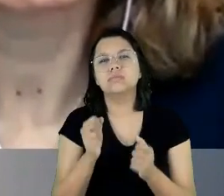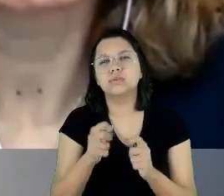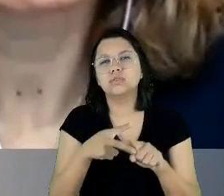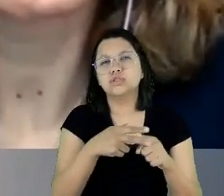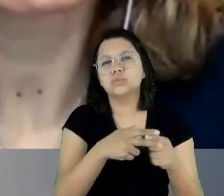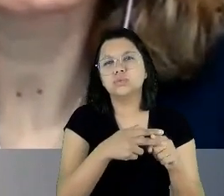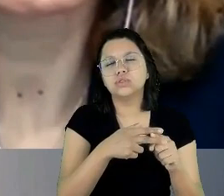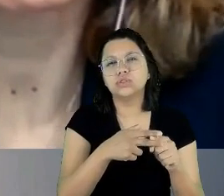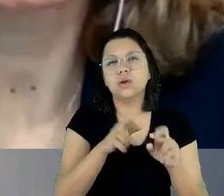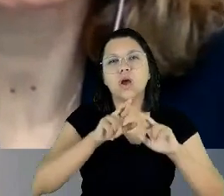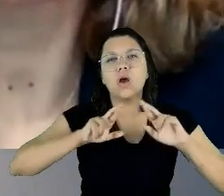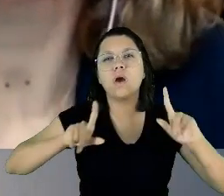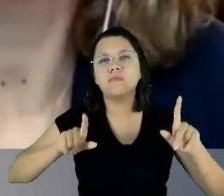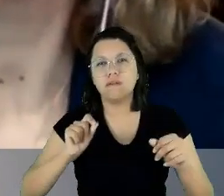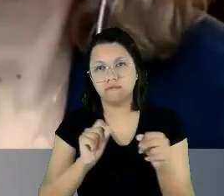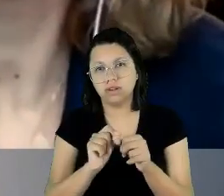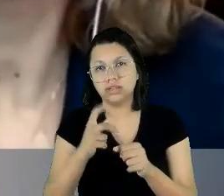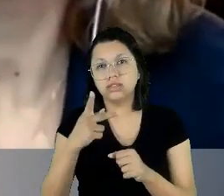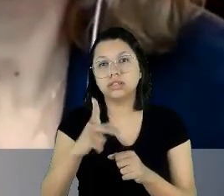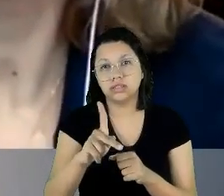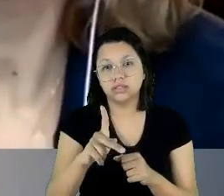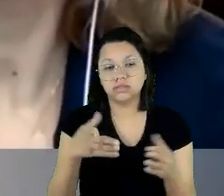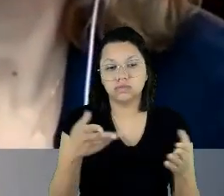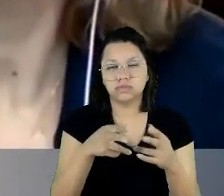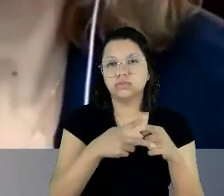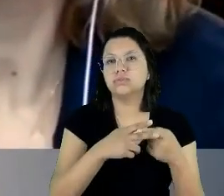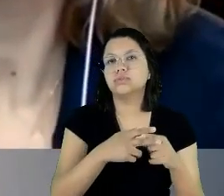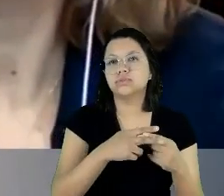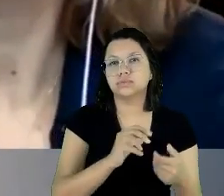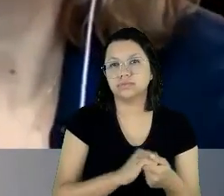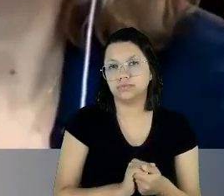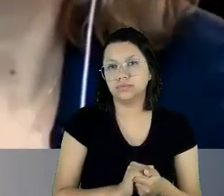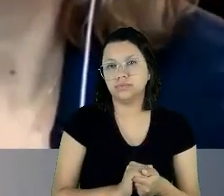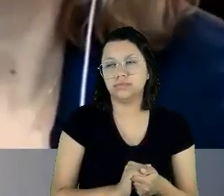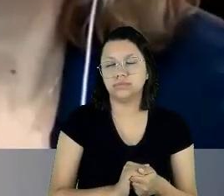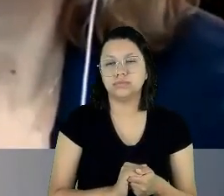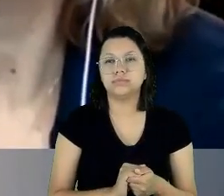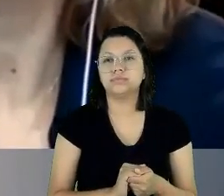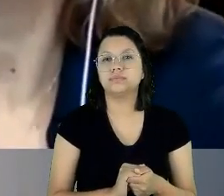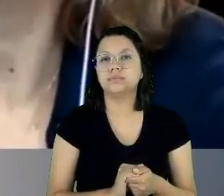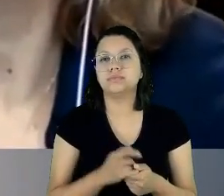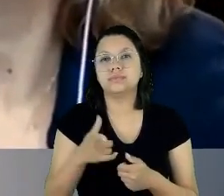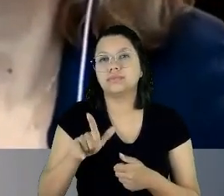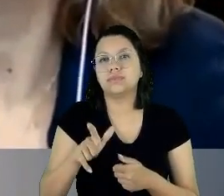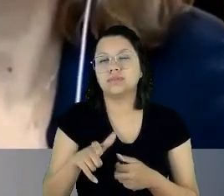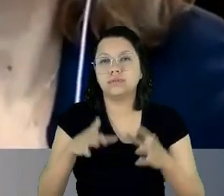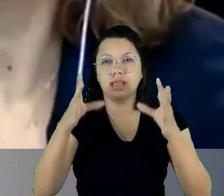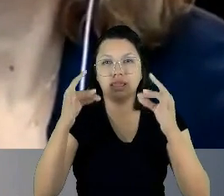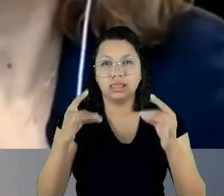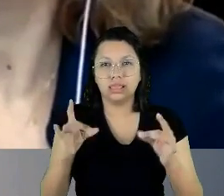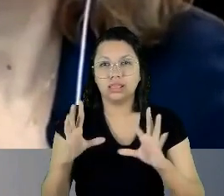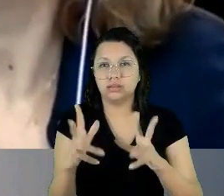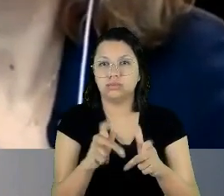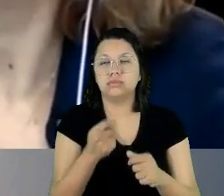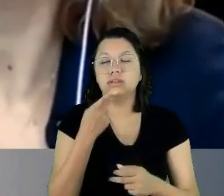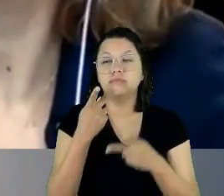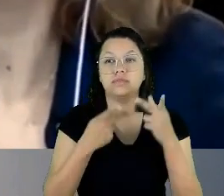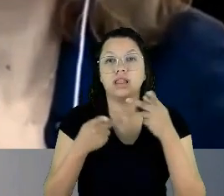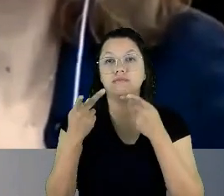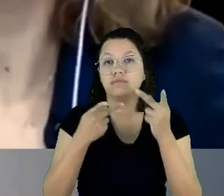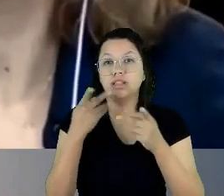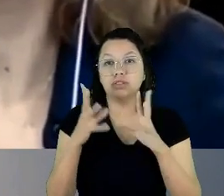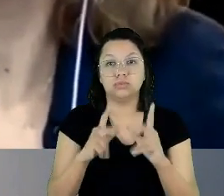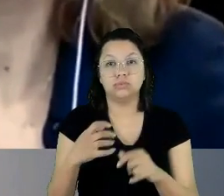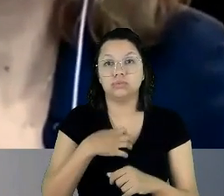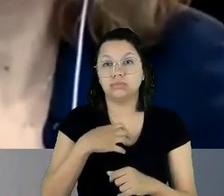ser corrigida? Qual diferença faria se essa omissão fosse corrigida? Eu não vou ter tempo aqui para destrinchar todo o texto, falar de